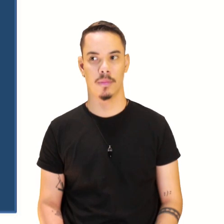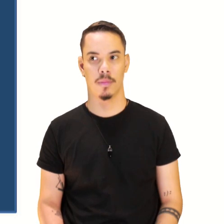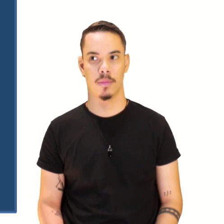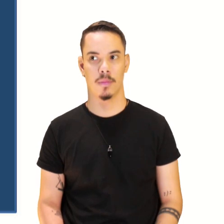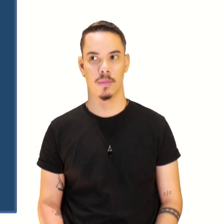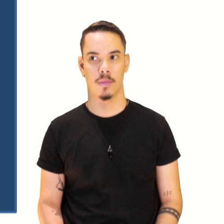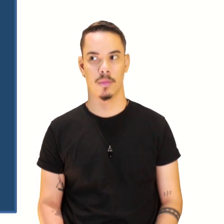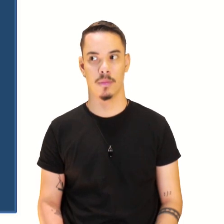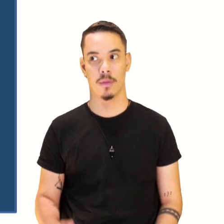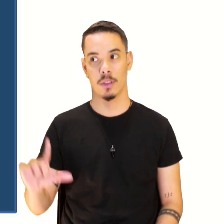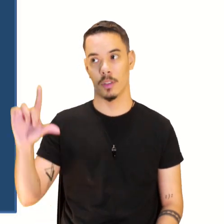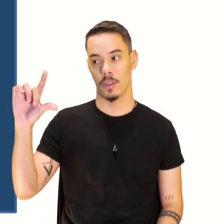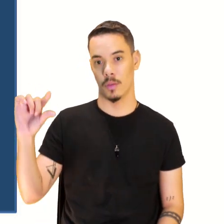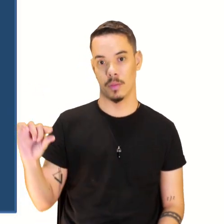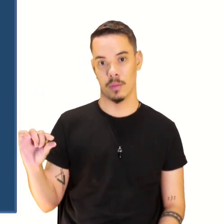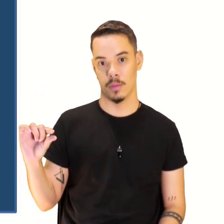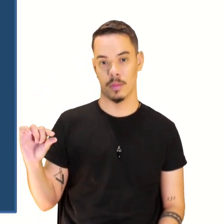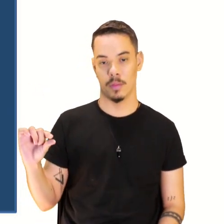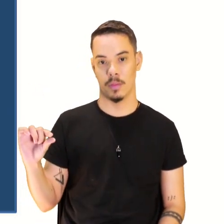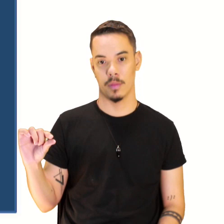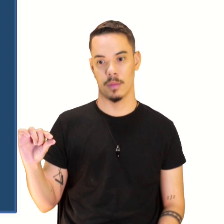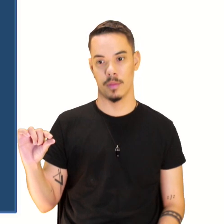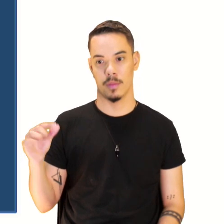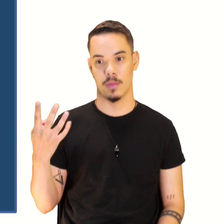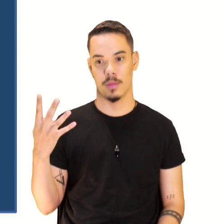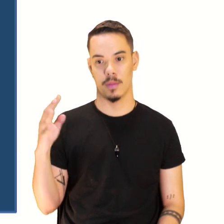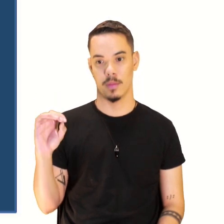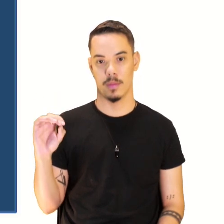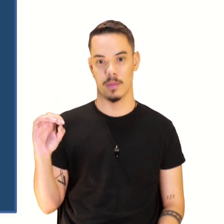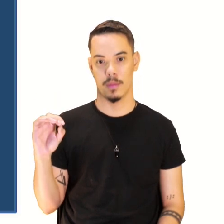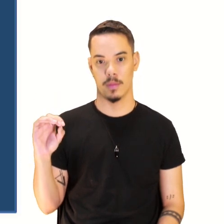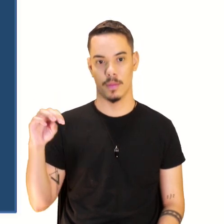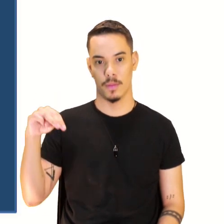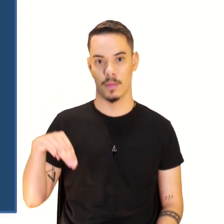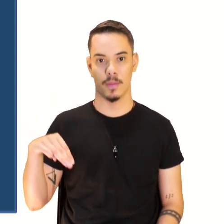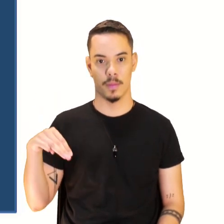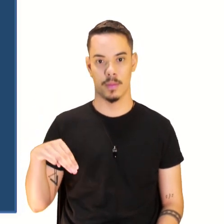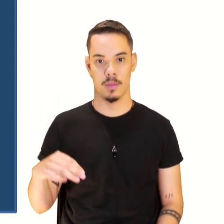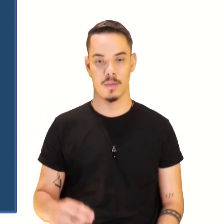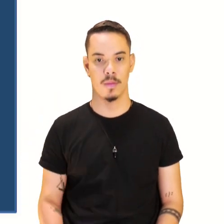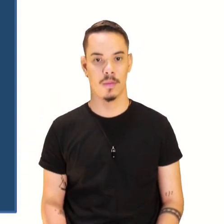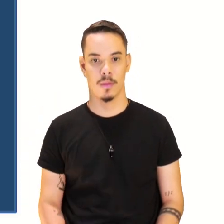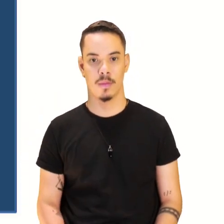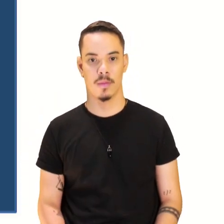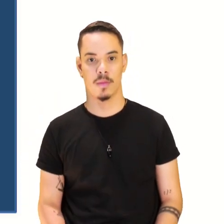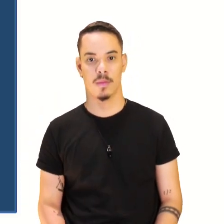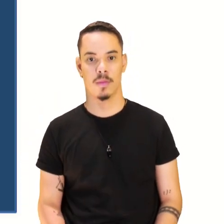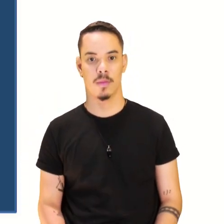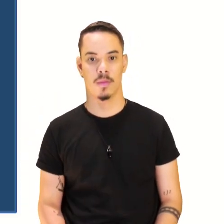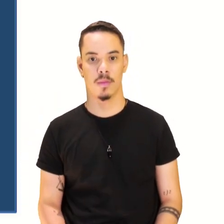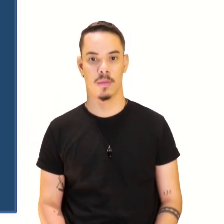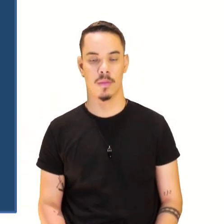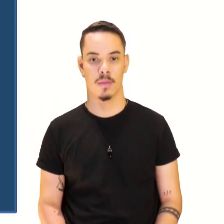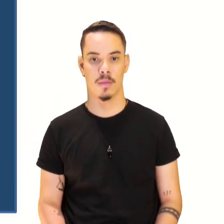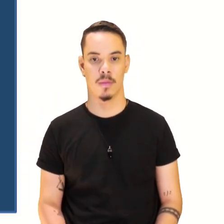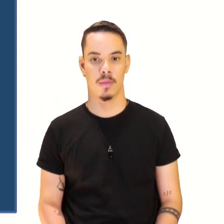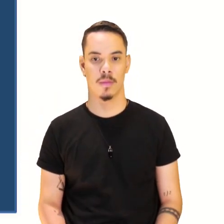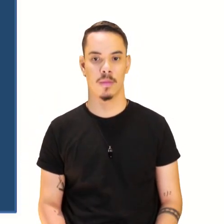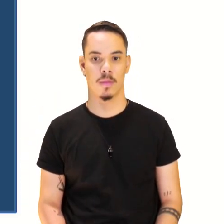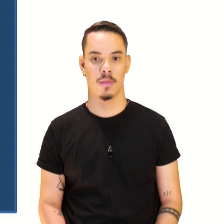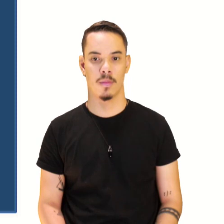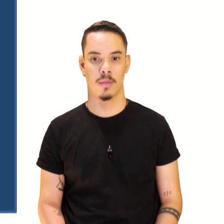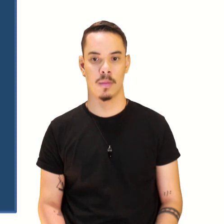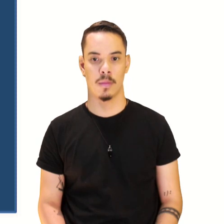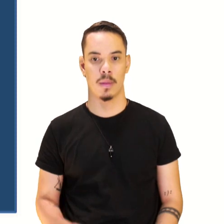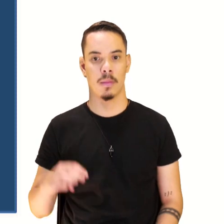diminui a velocidade 40 minutos né 40 minutos andando